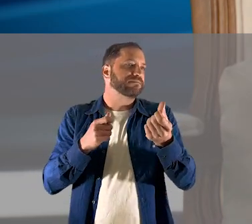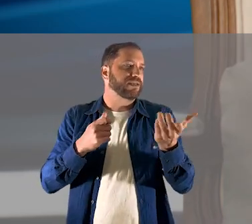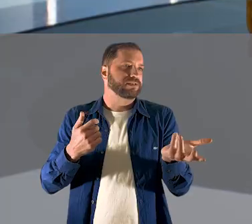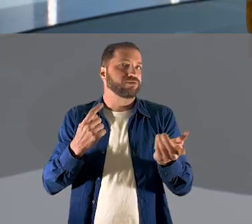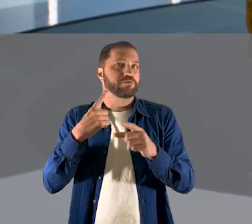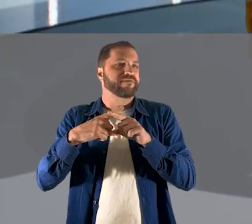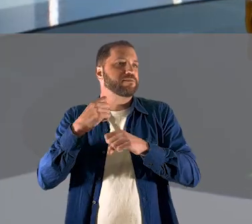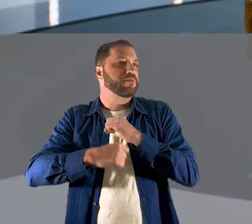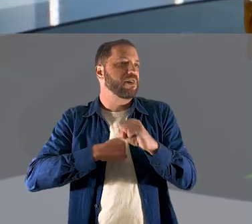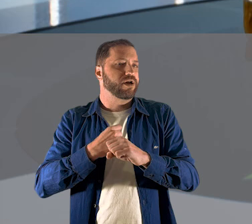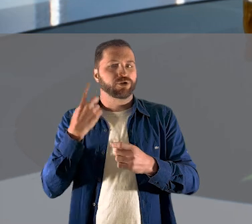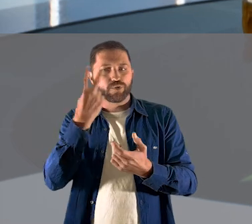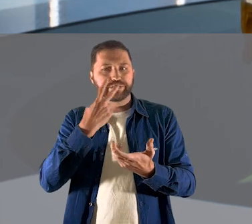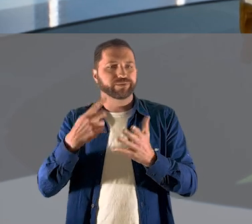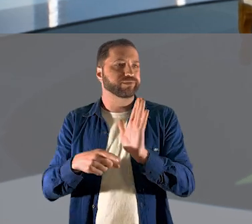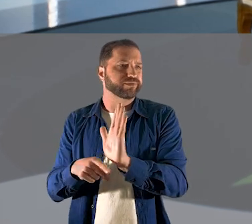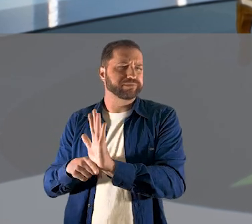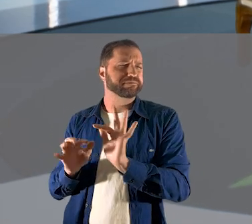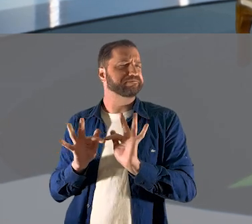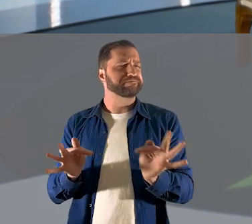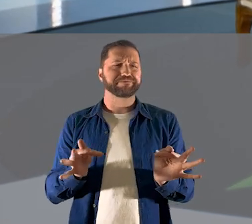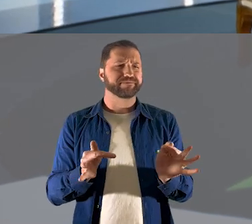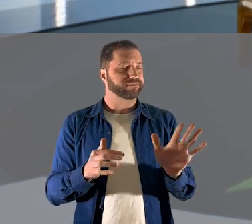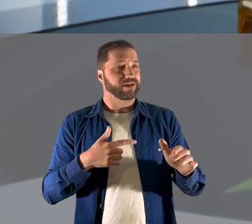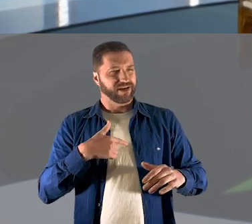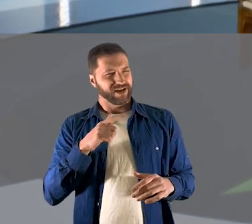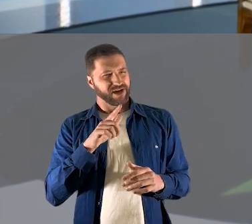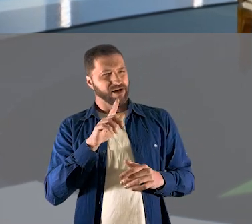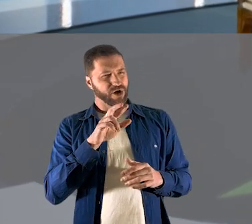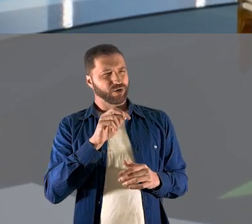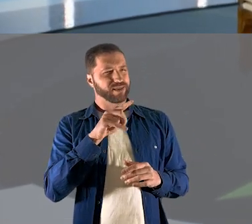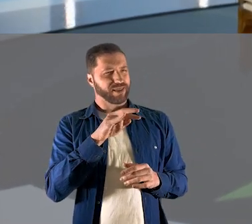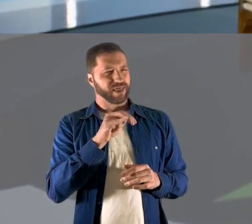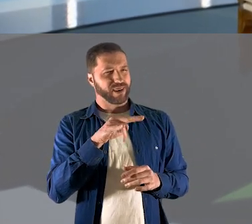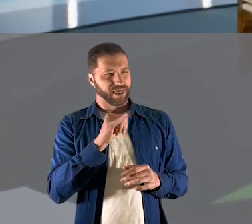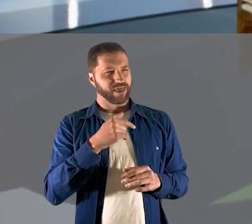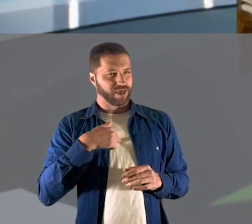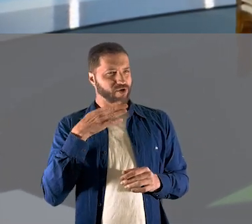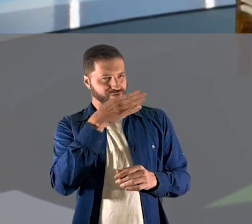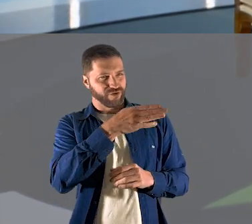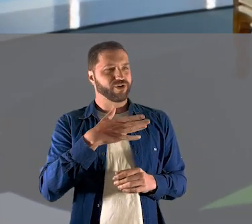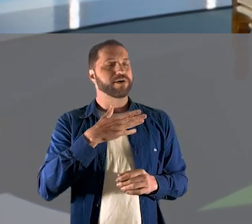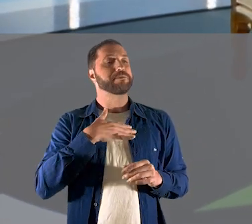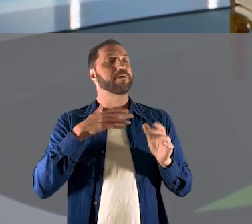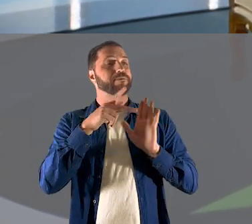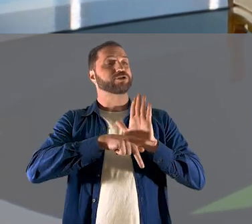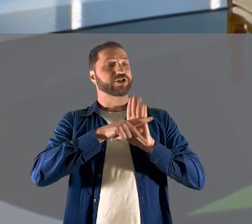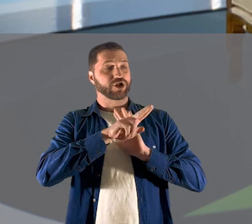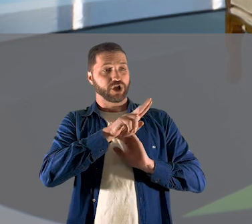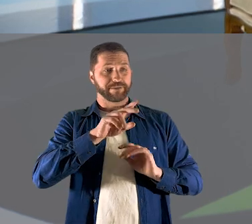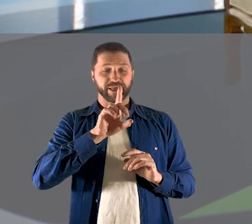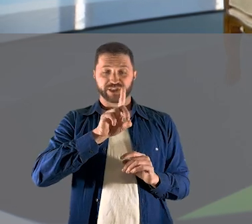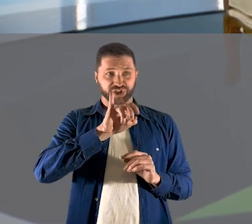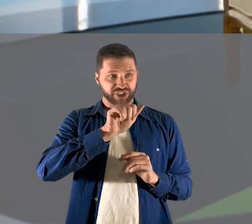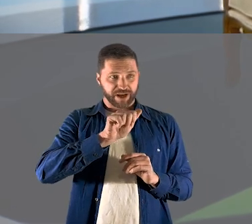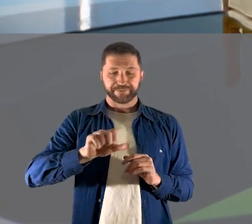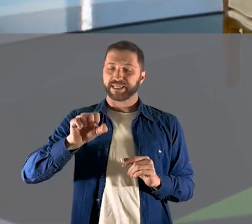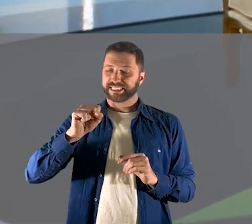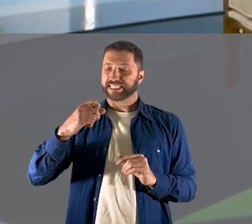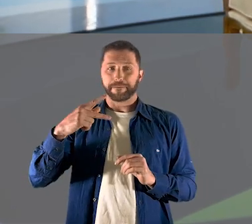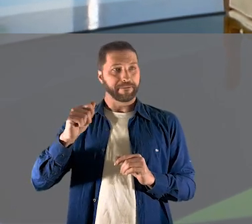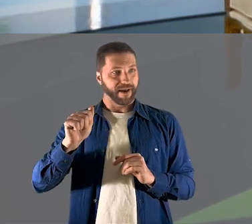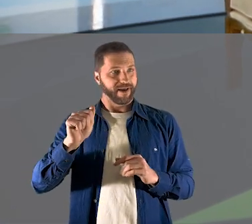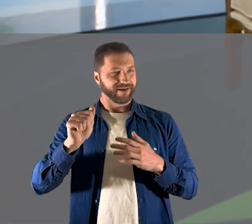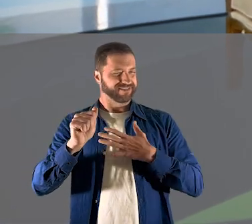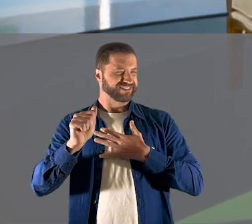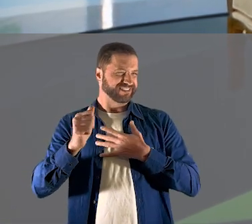daquela outra pessoa quando eu vou no boldrini com o meu projeto é dia de spa né que daí o ateli